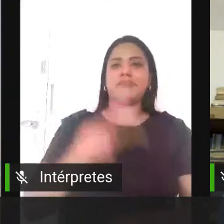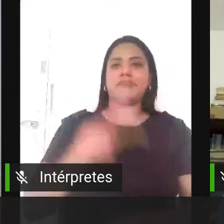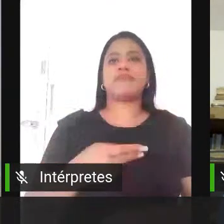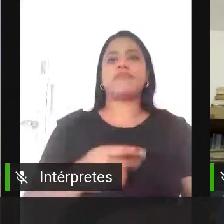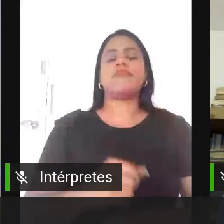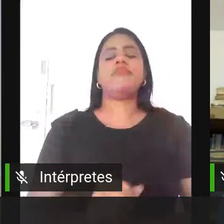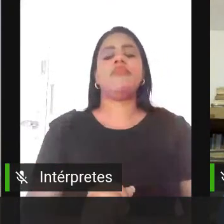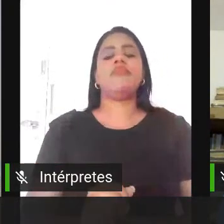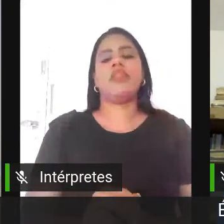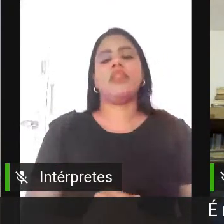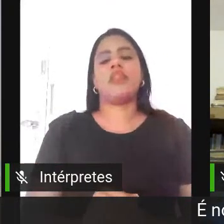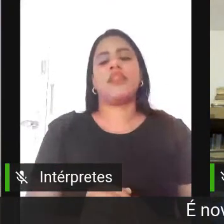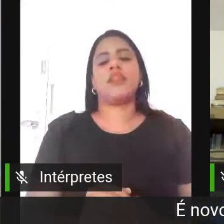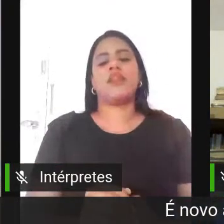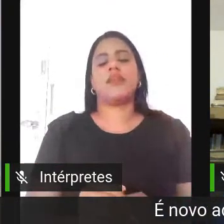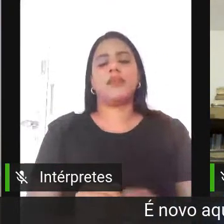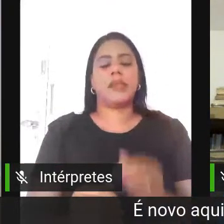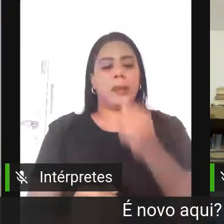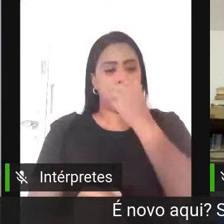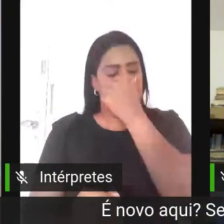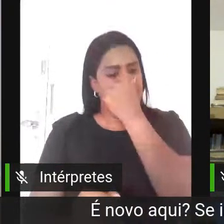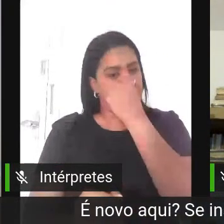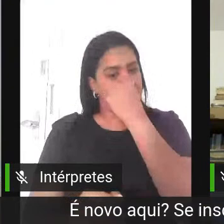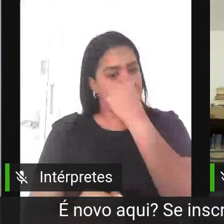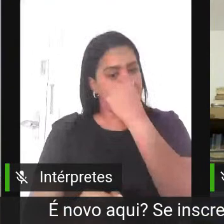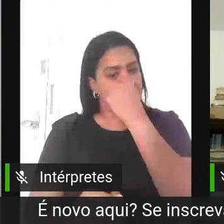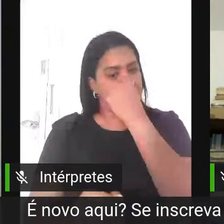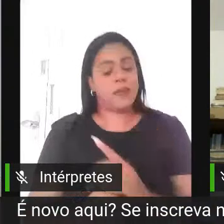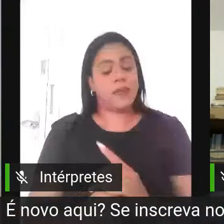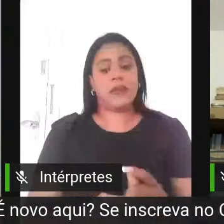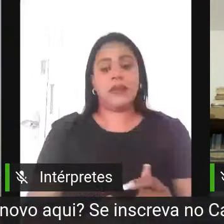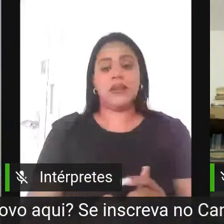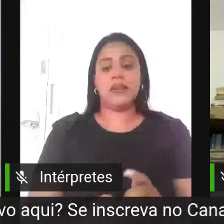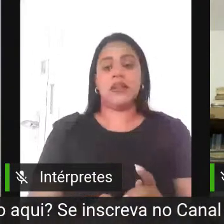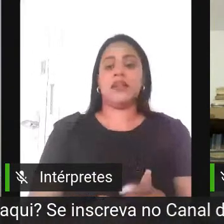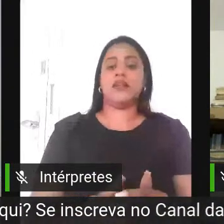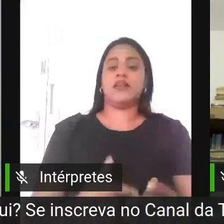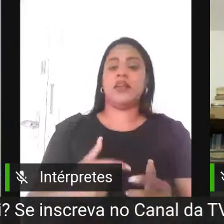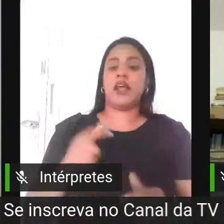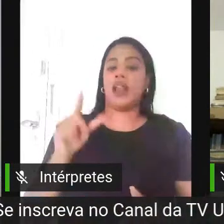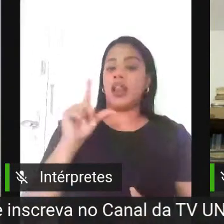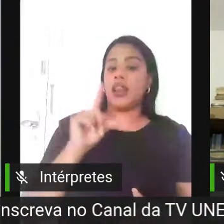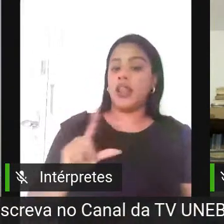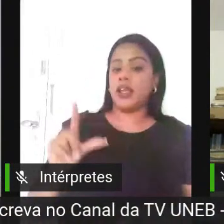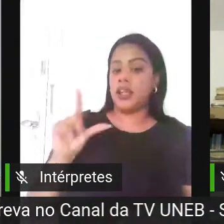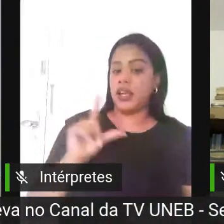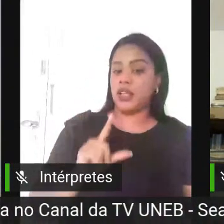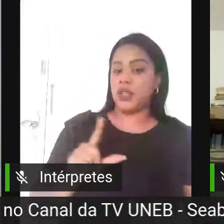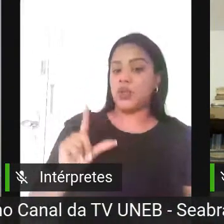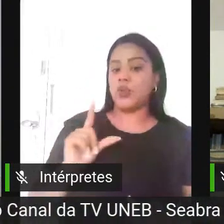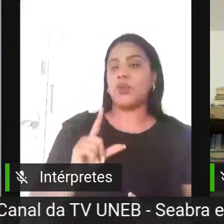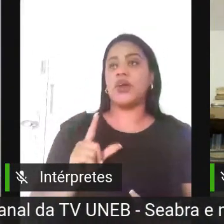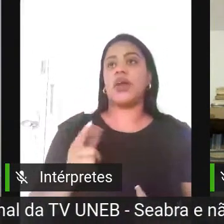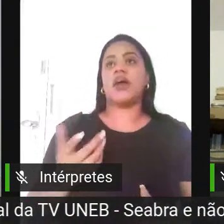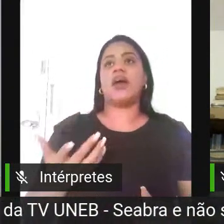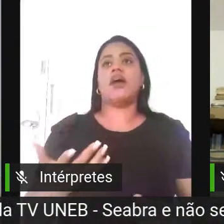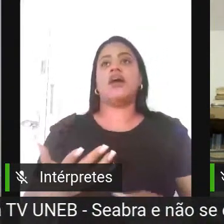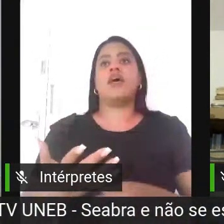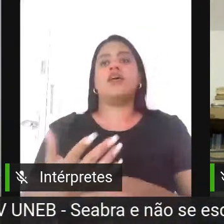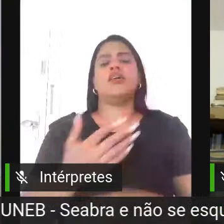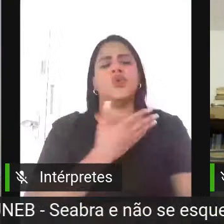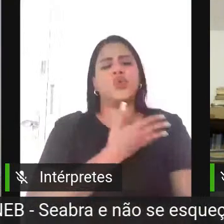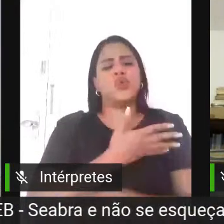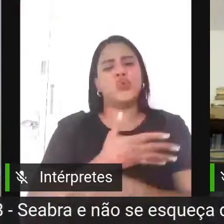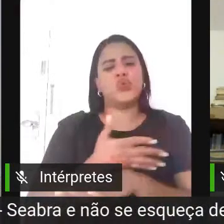modo, enriquecem a nossa literatura, para além dos costumes, dos